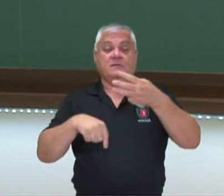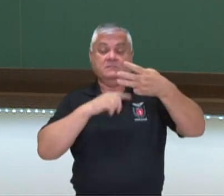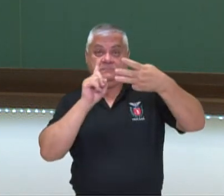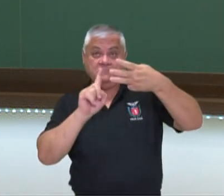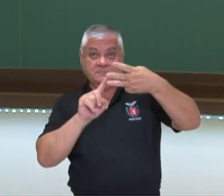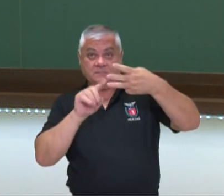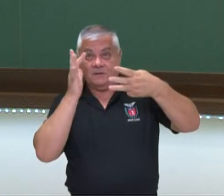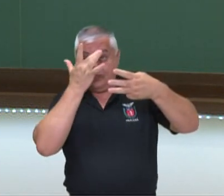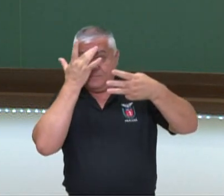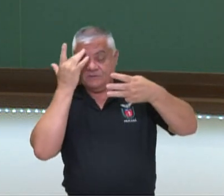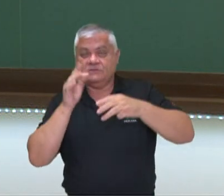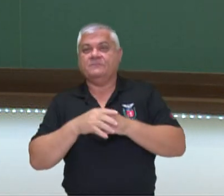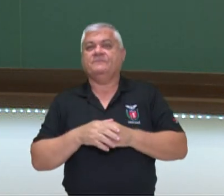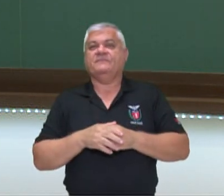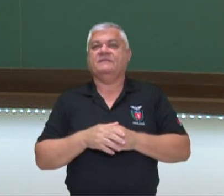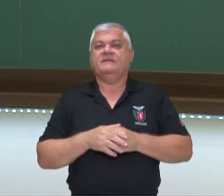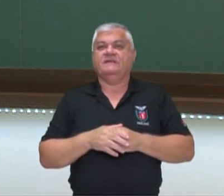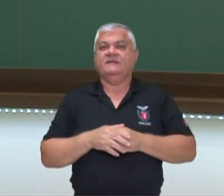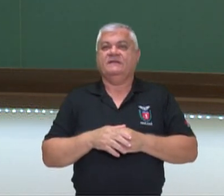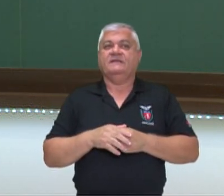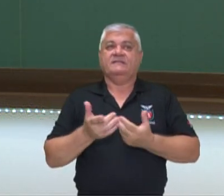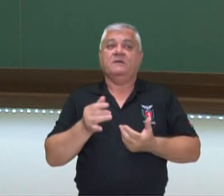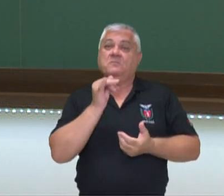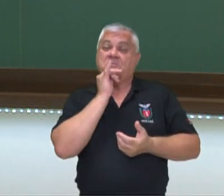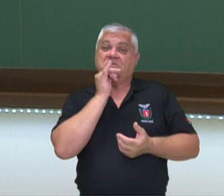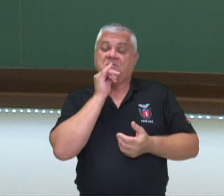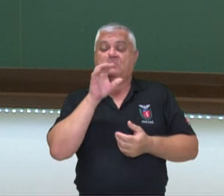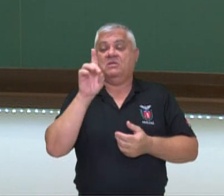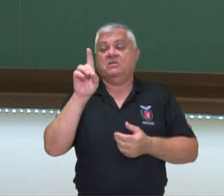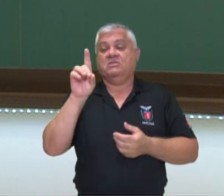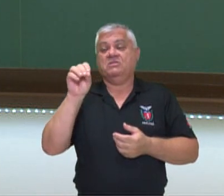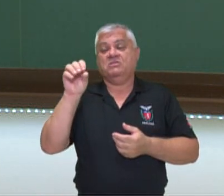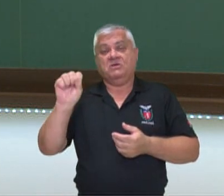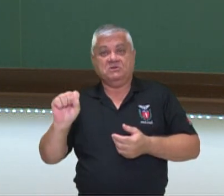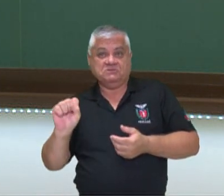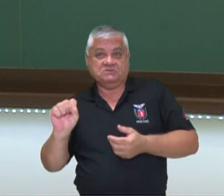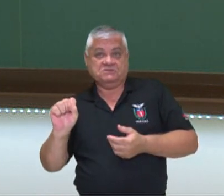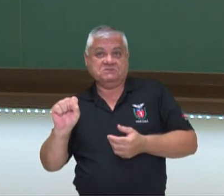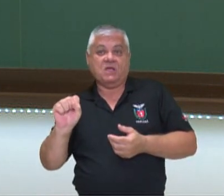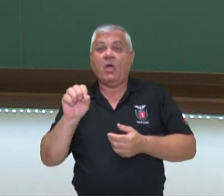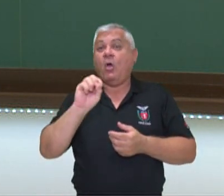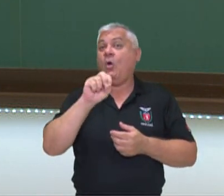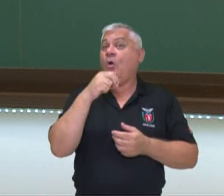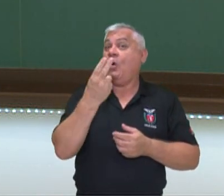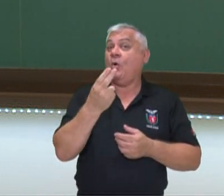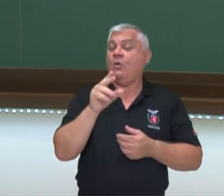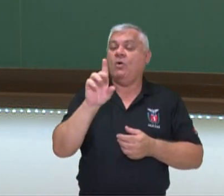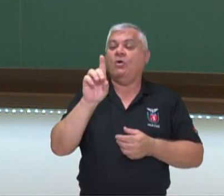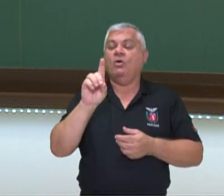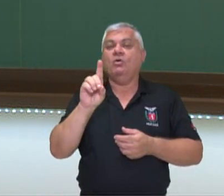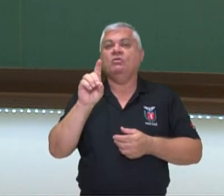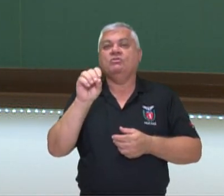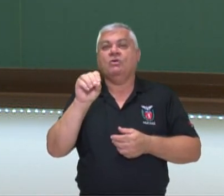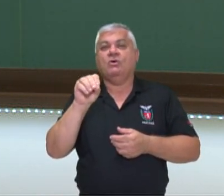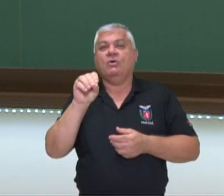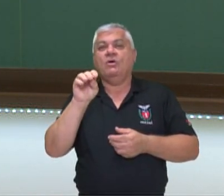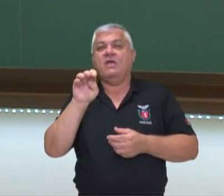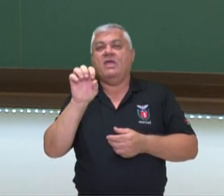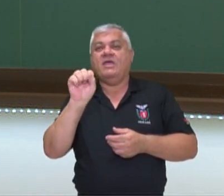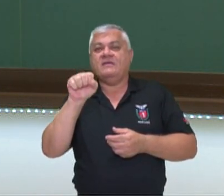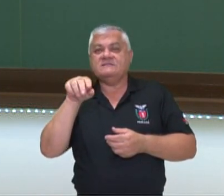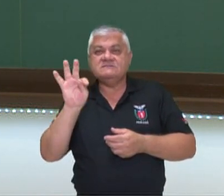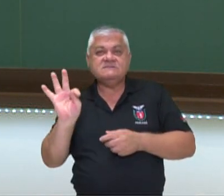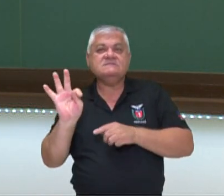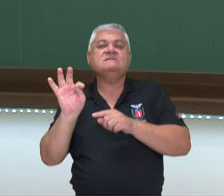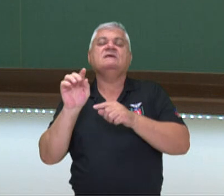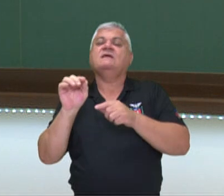estiver usando does ou doesn't, nós necessariamente não adicionaremos S, ES, nem IES